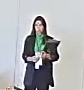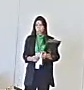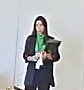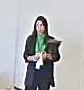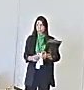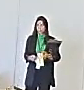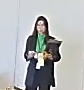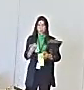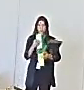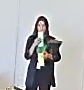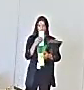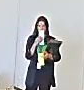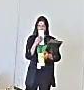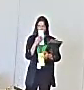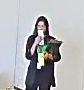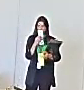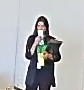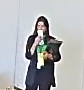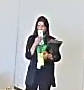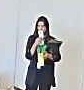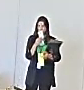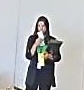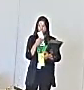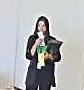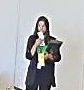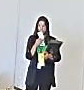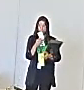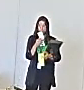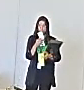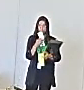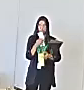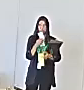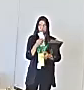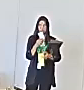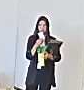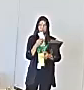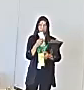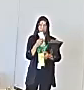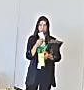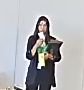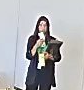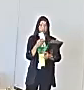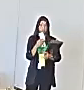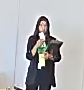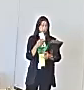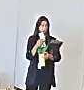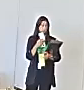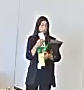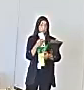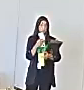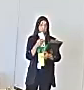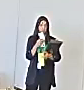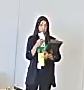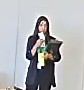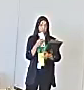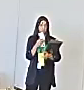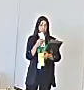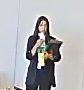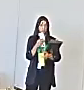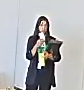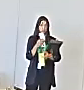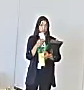eles te fazem tanta indagação, para emitir uma carteira, eles fazem mais ainda. Eu fico preocupado, que muitas das